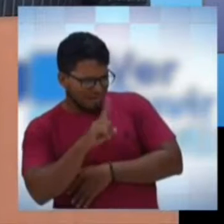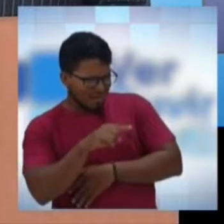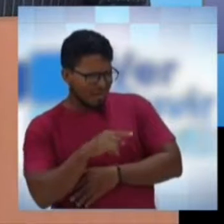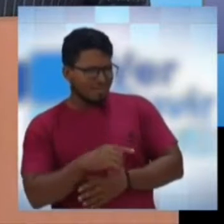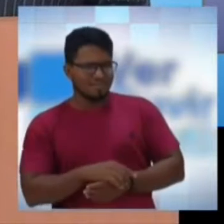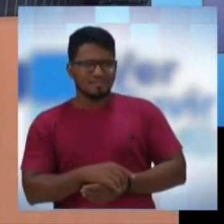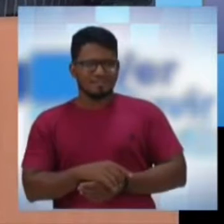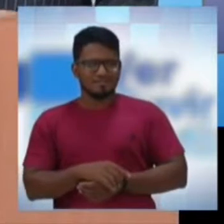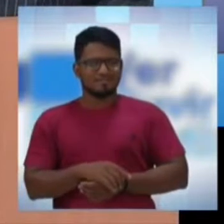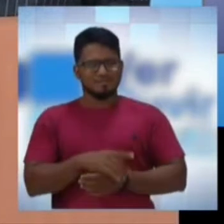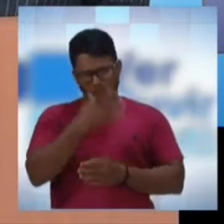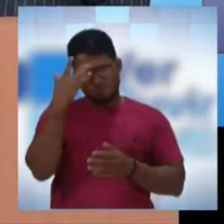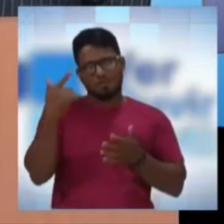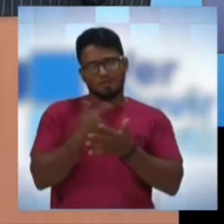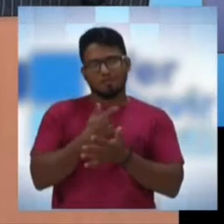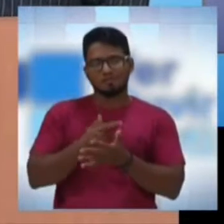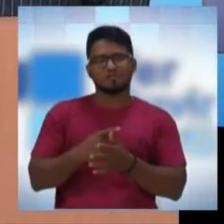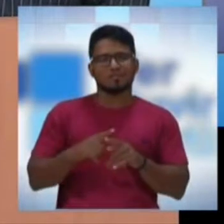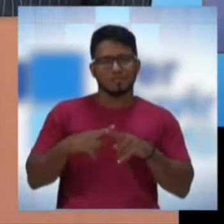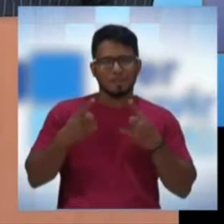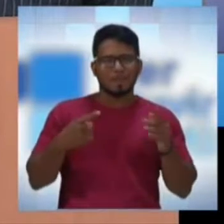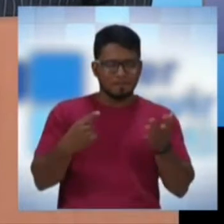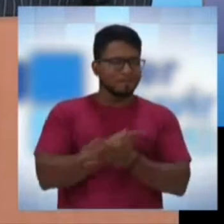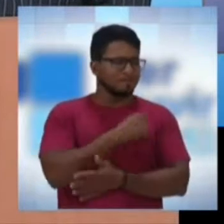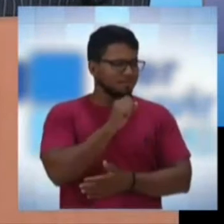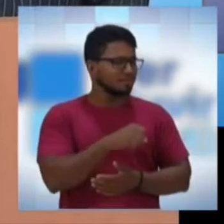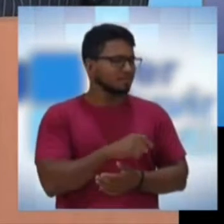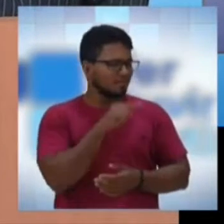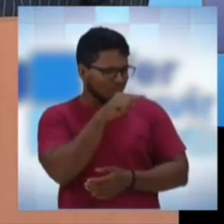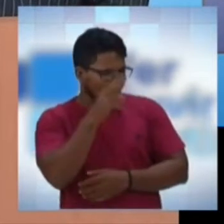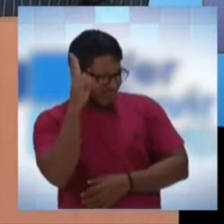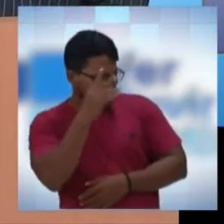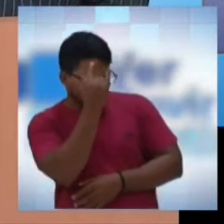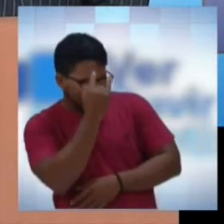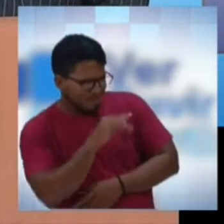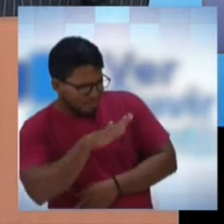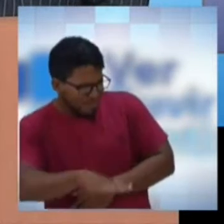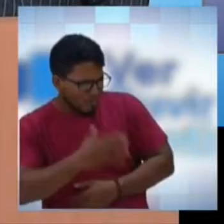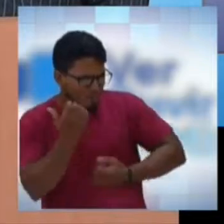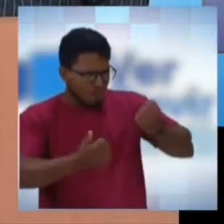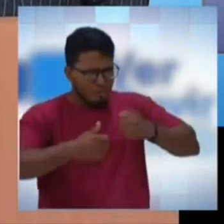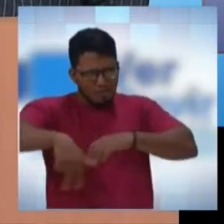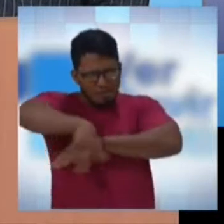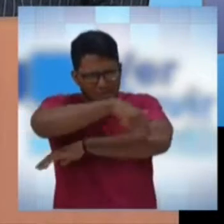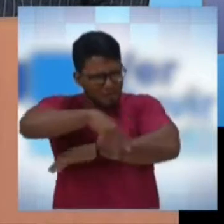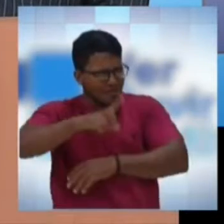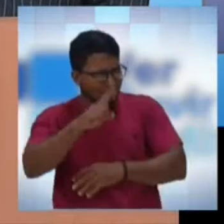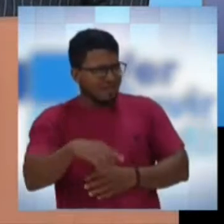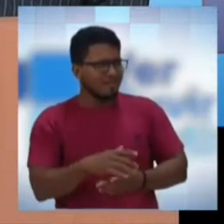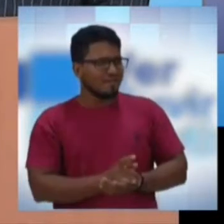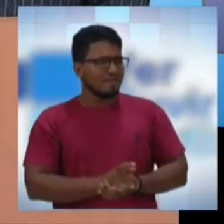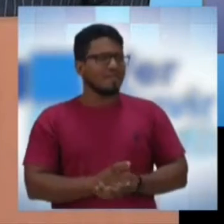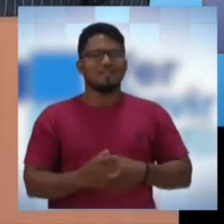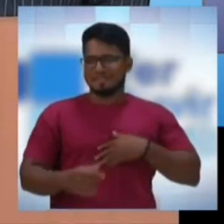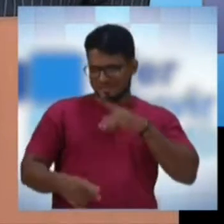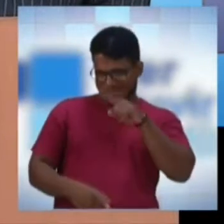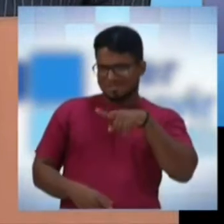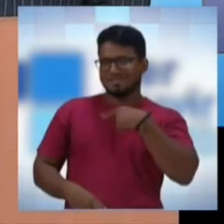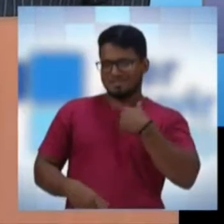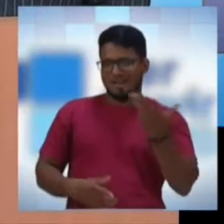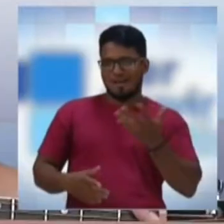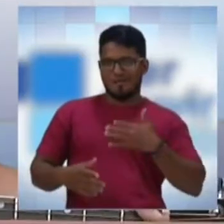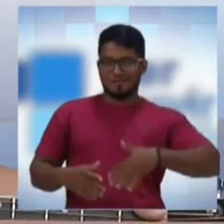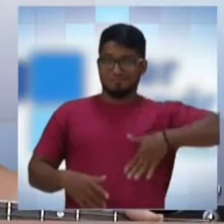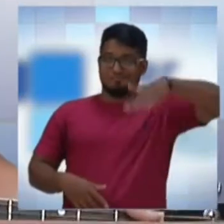Sim, você é aquela ceguinha. Sim, justamente. Tipo, isso. É, perguntaram assim, você é aquela ceguinha que andava por aqui pelas ruas, uh-huh, e tal.